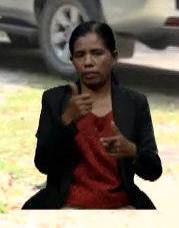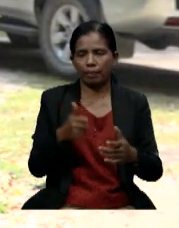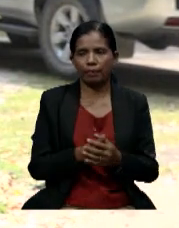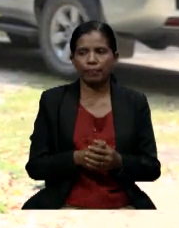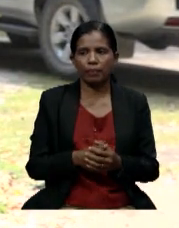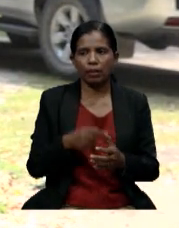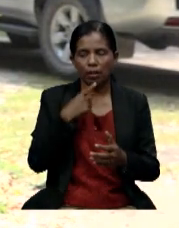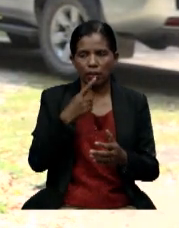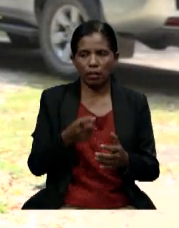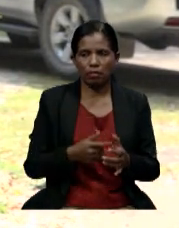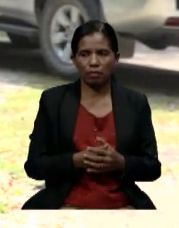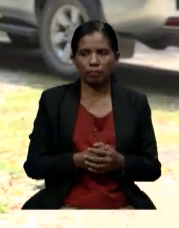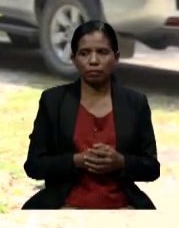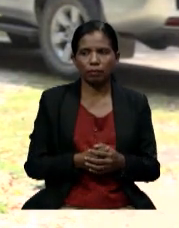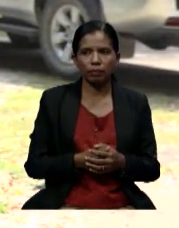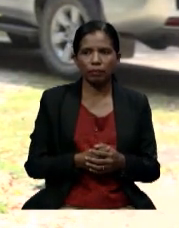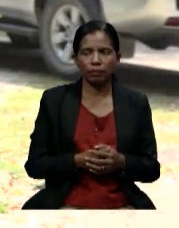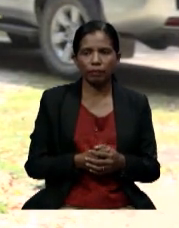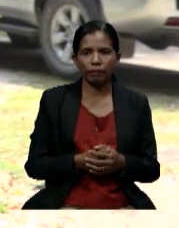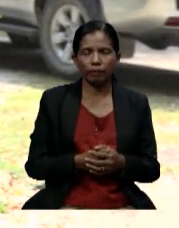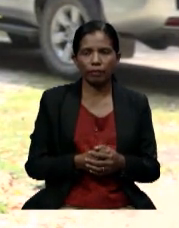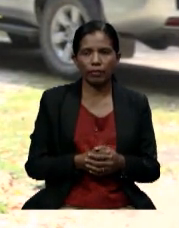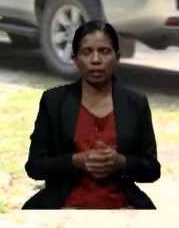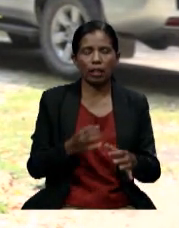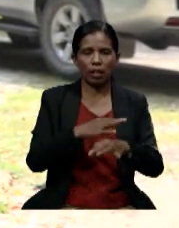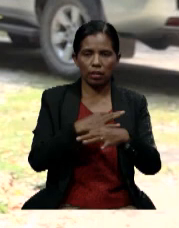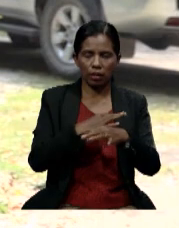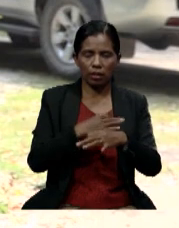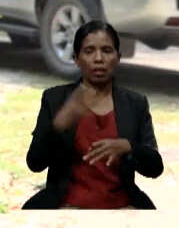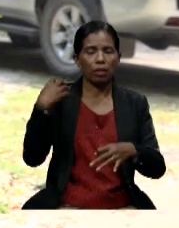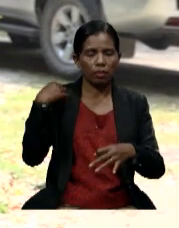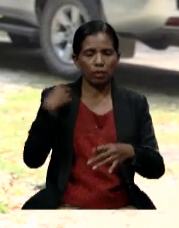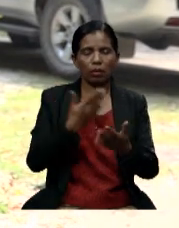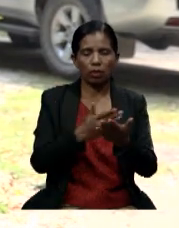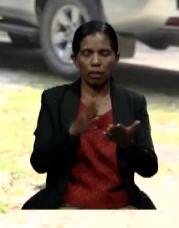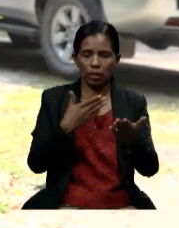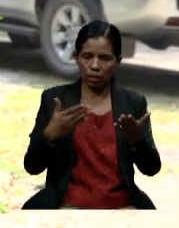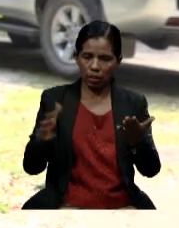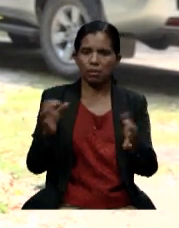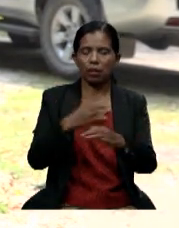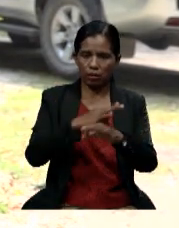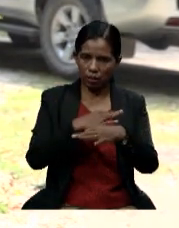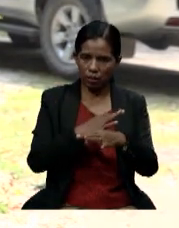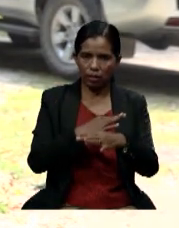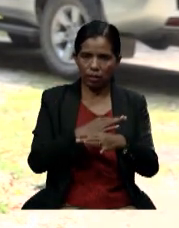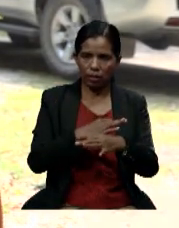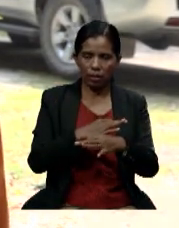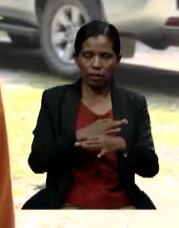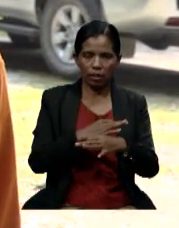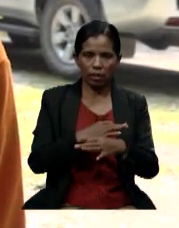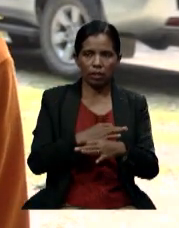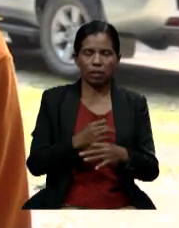temide item manutenção edifício ninian mas quando ita tu hola sasang rumah maka tu hadiah anini item